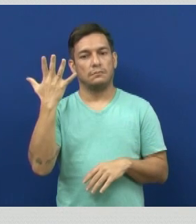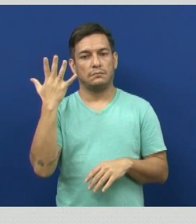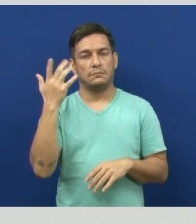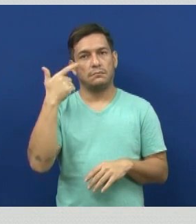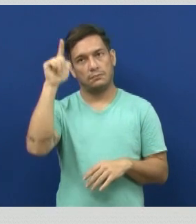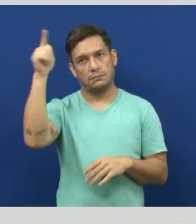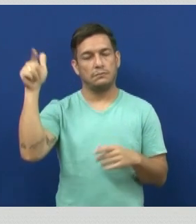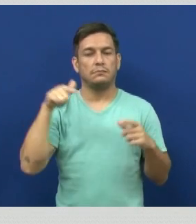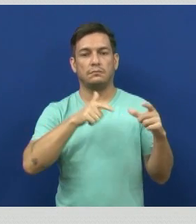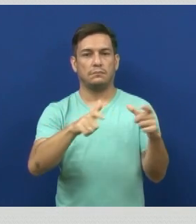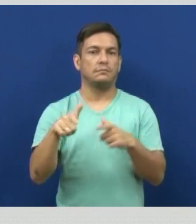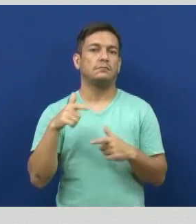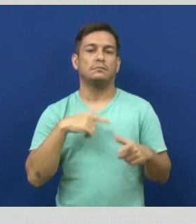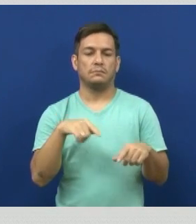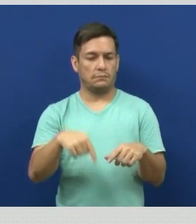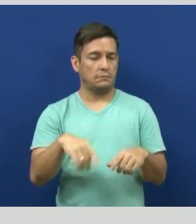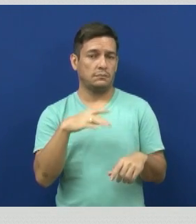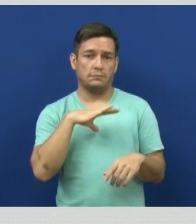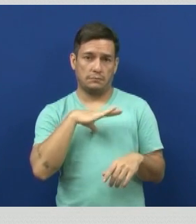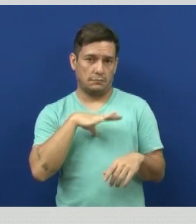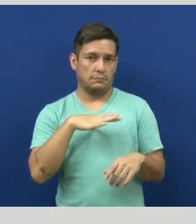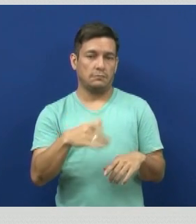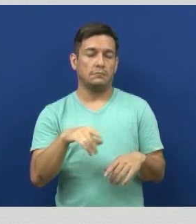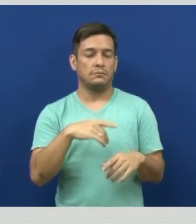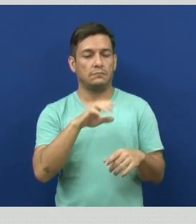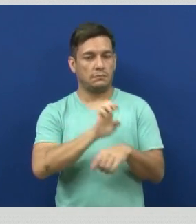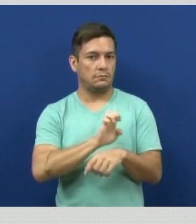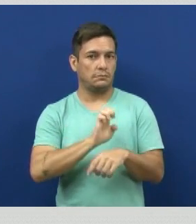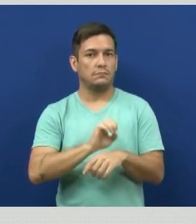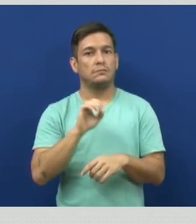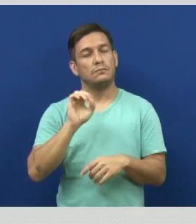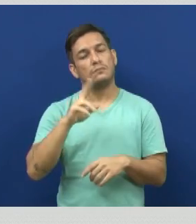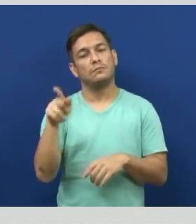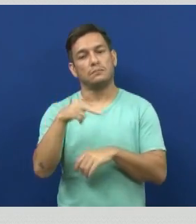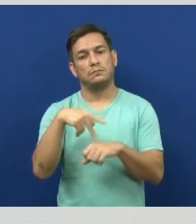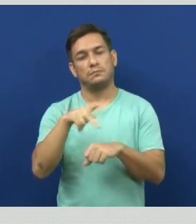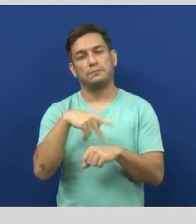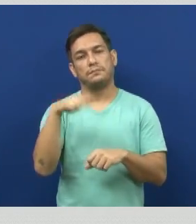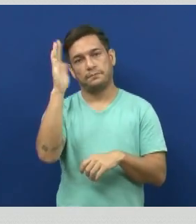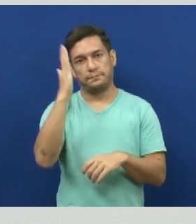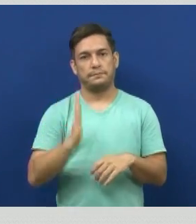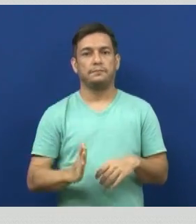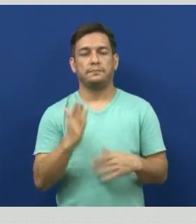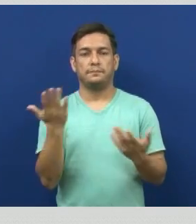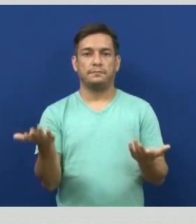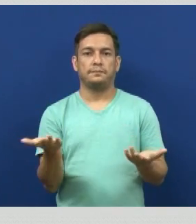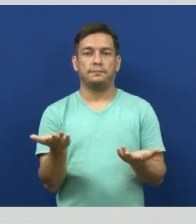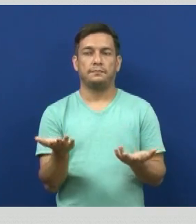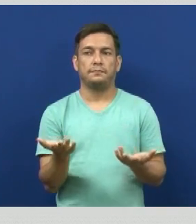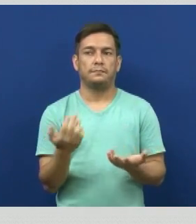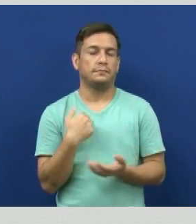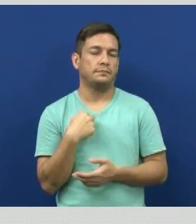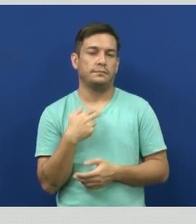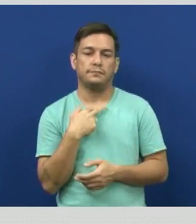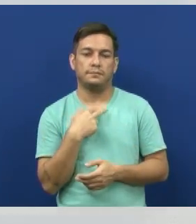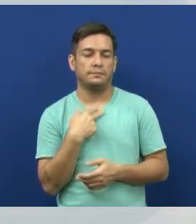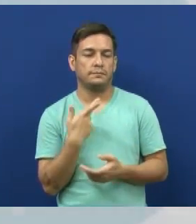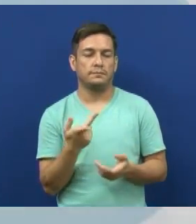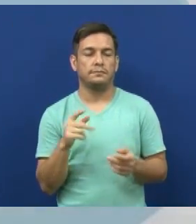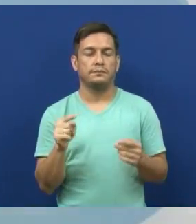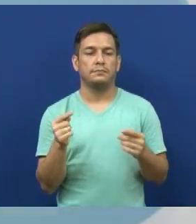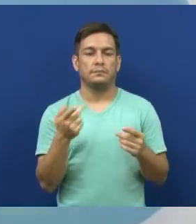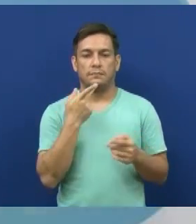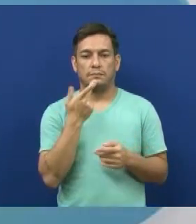em outros lugares, seja da nossa cidade, do nosso estado ou do próprio país. Tudo bem? Então, eu não posso